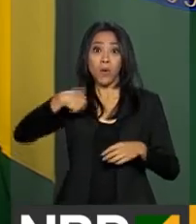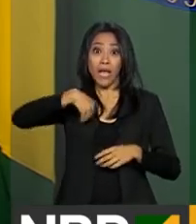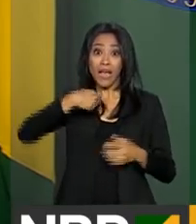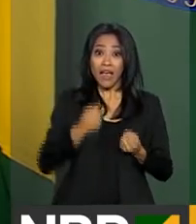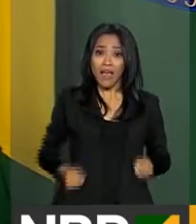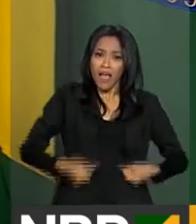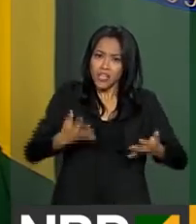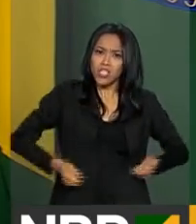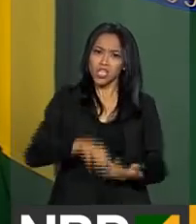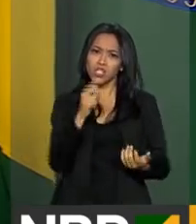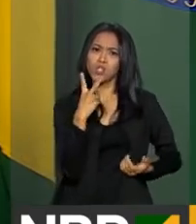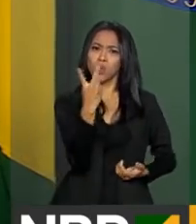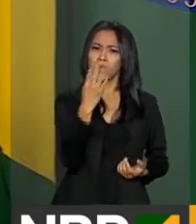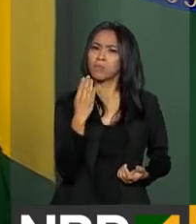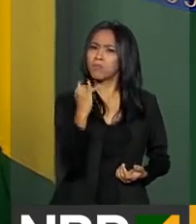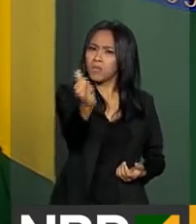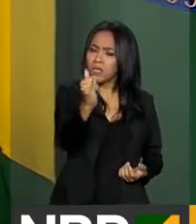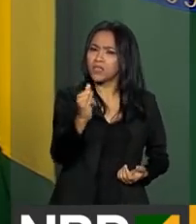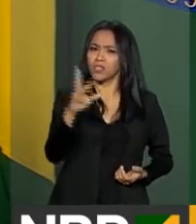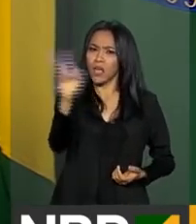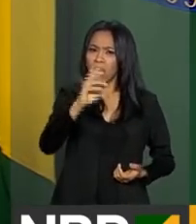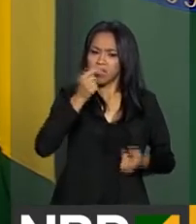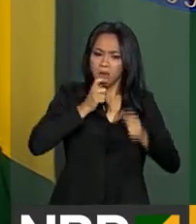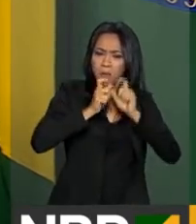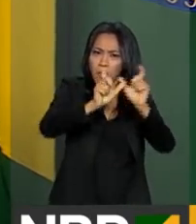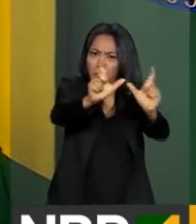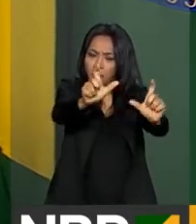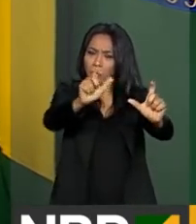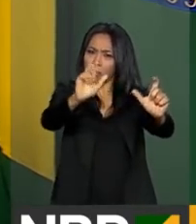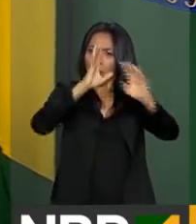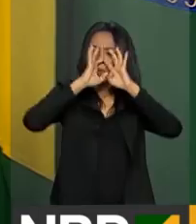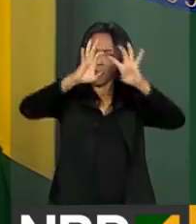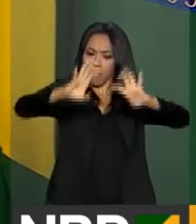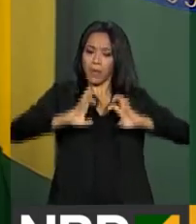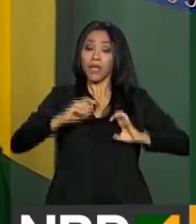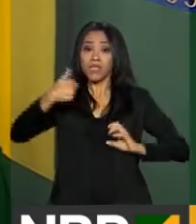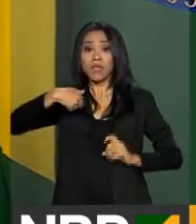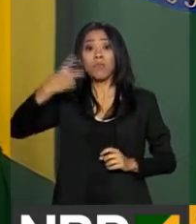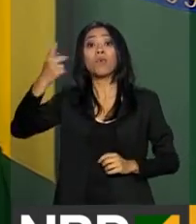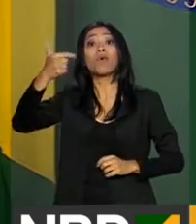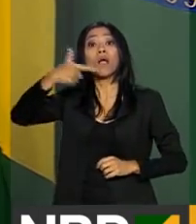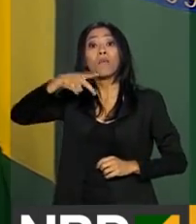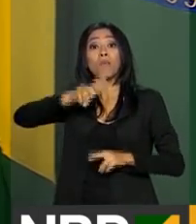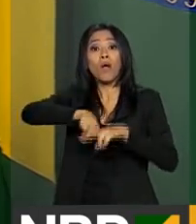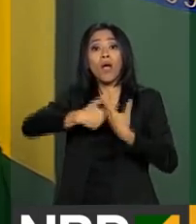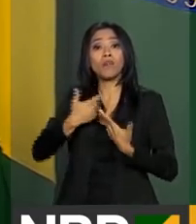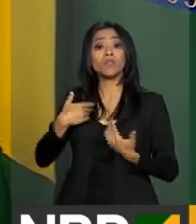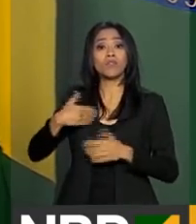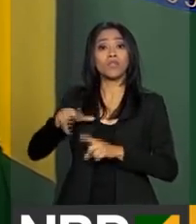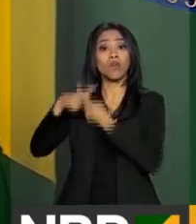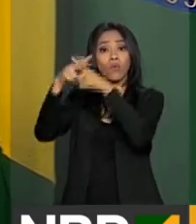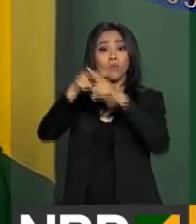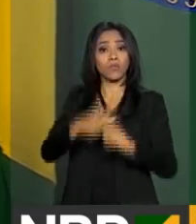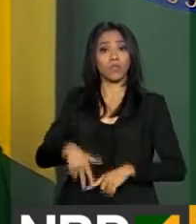a insinuação aqui se trata de uma reforma na casa alugada em uma outra casa